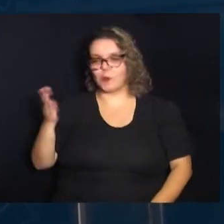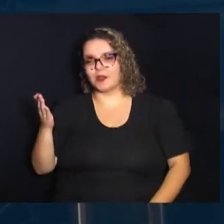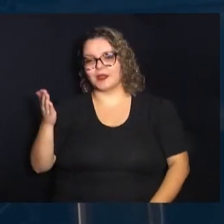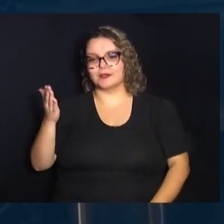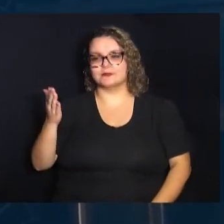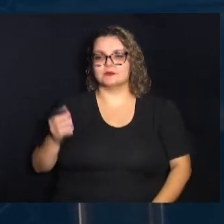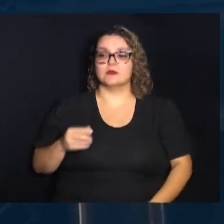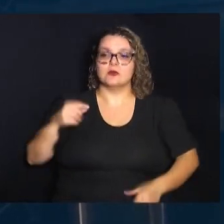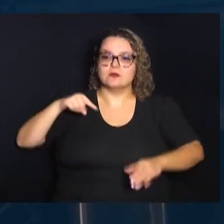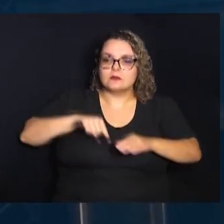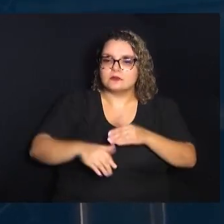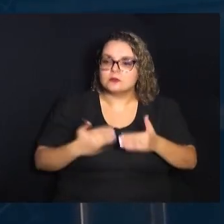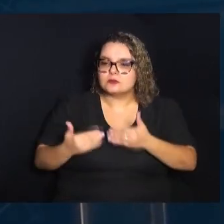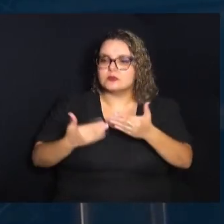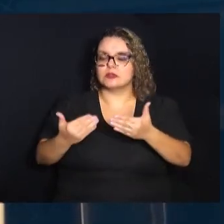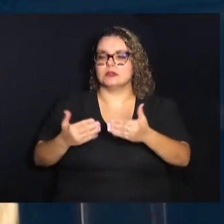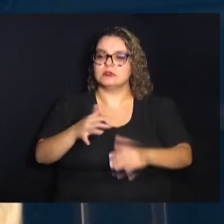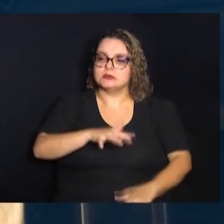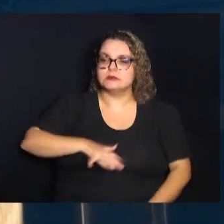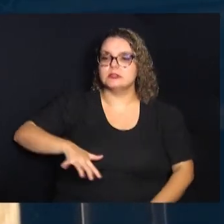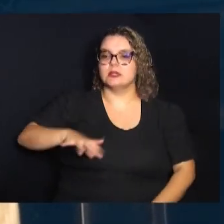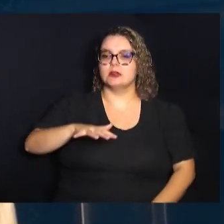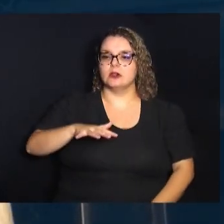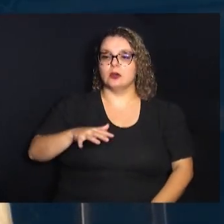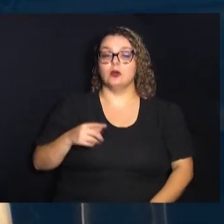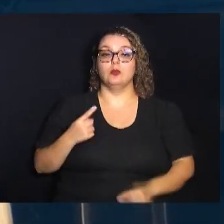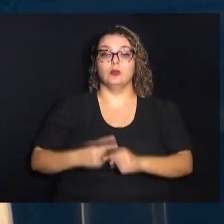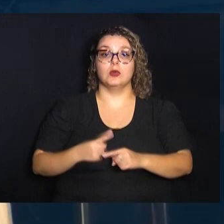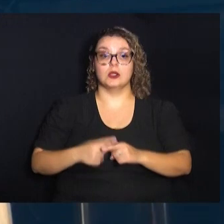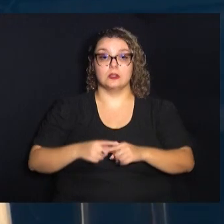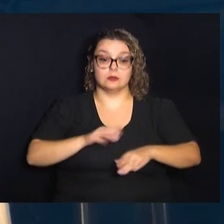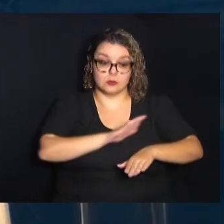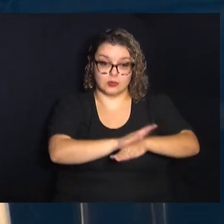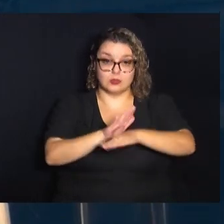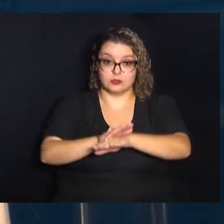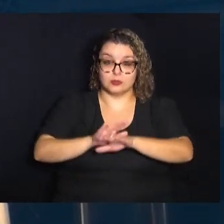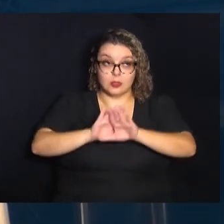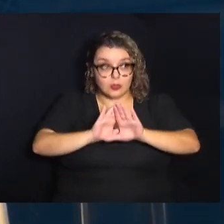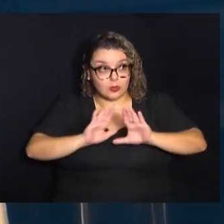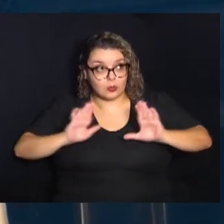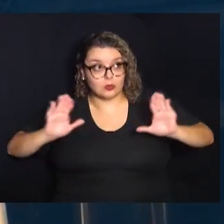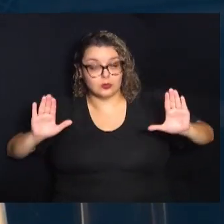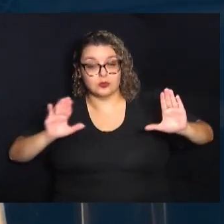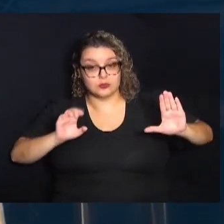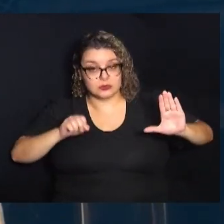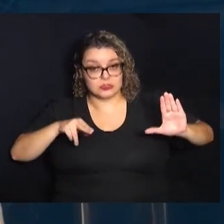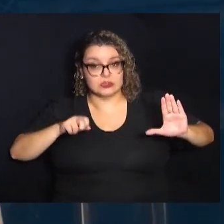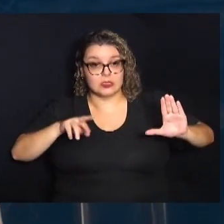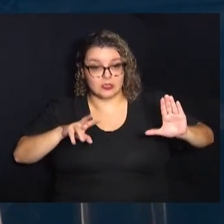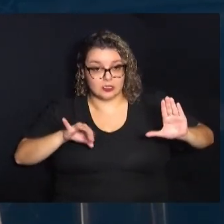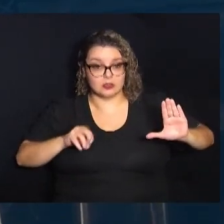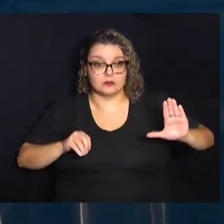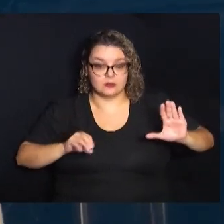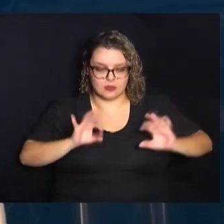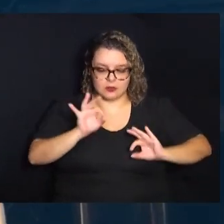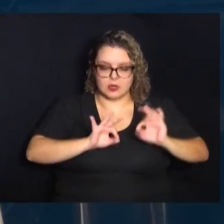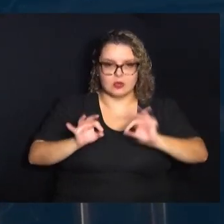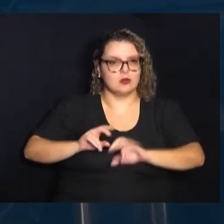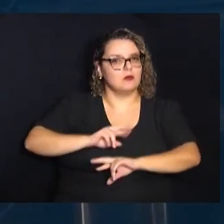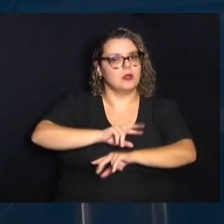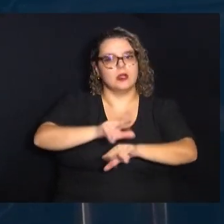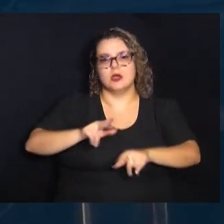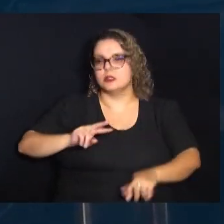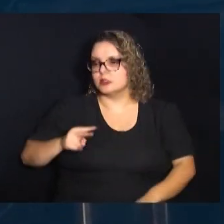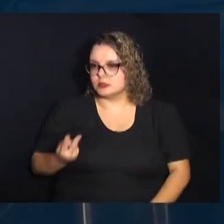Soares ficou imerso nesse espetáculo. Porque ele contribuiu até com o cenário. Essa é uma peça que foi montada